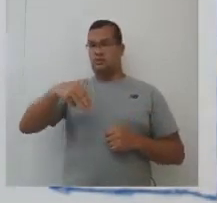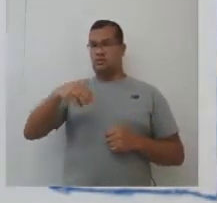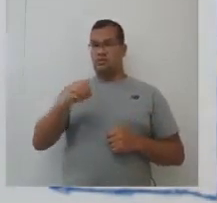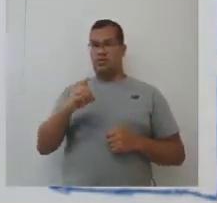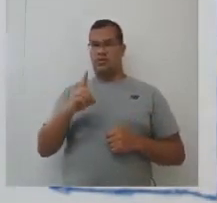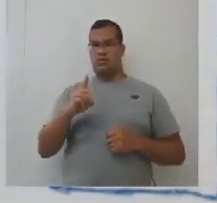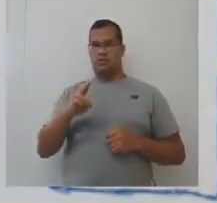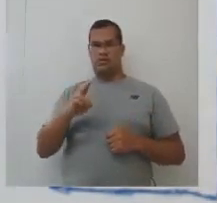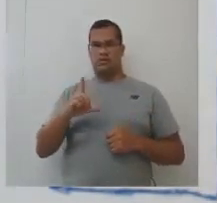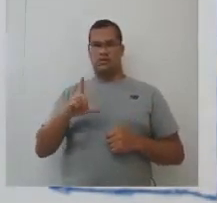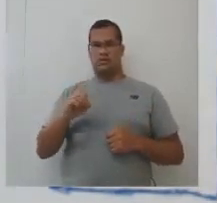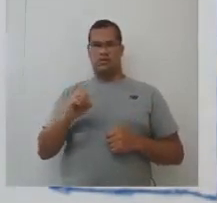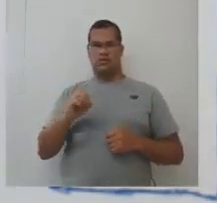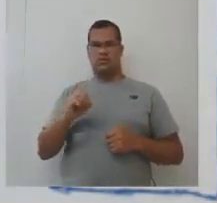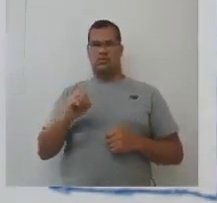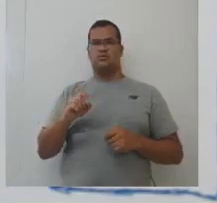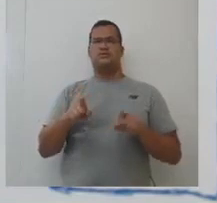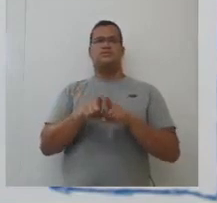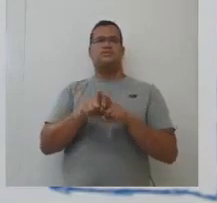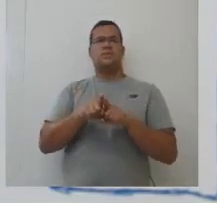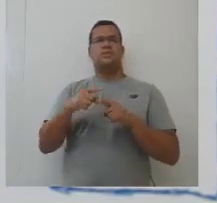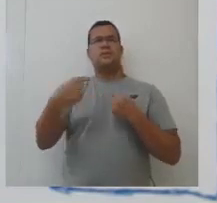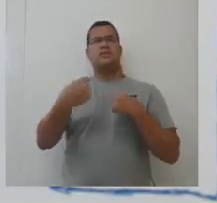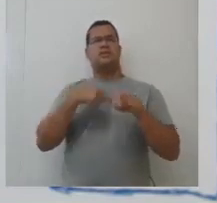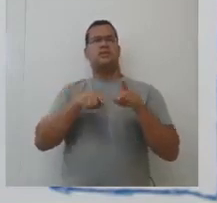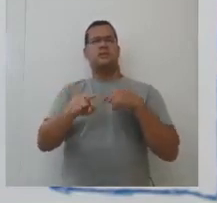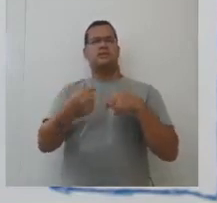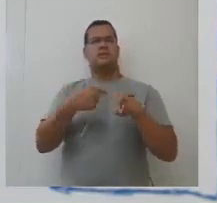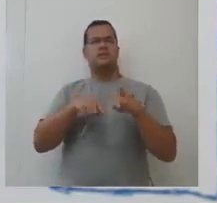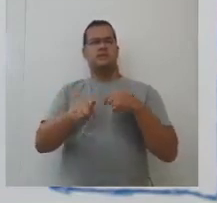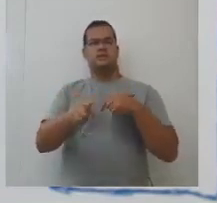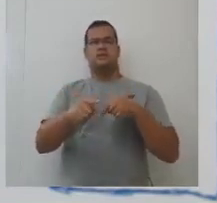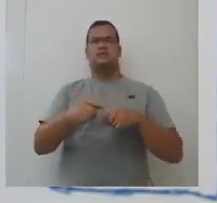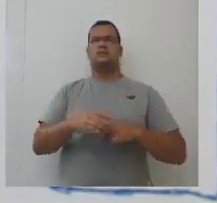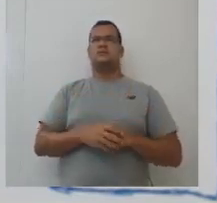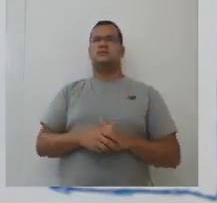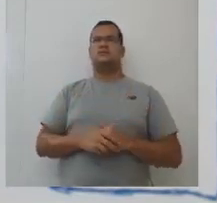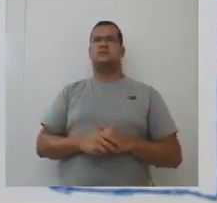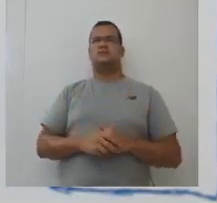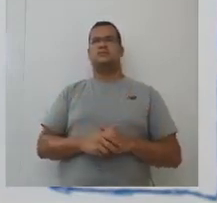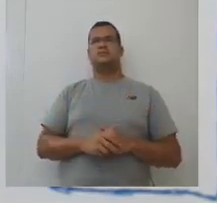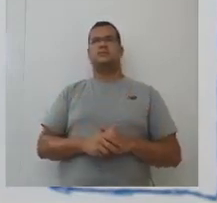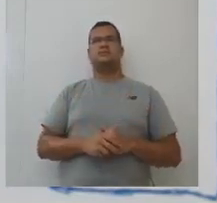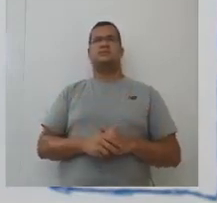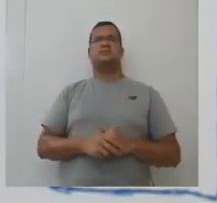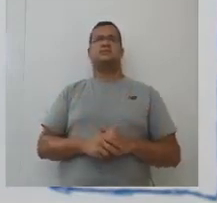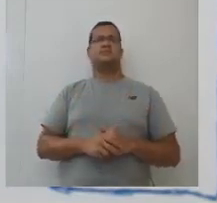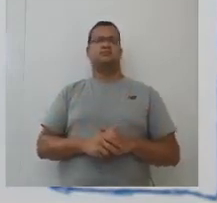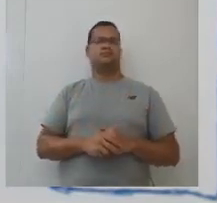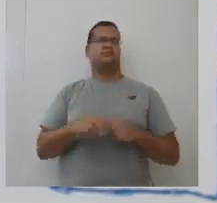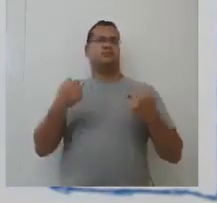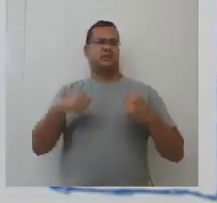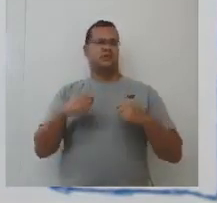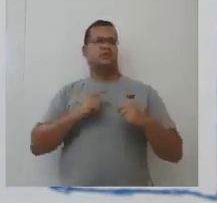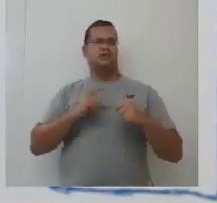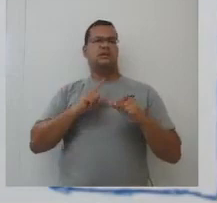Tem que ter uma direção. Módulo, direção, e tem que ter